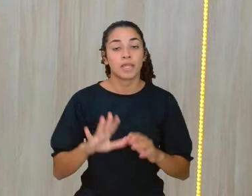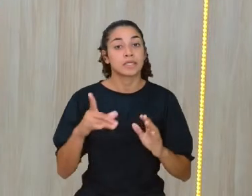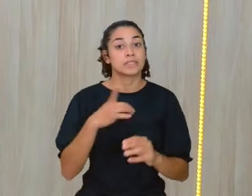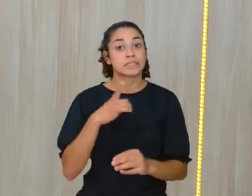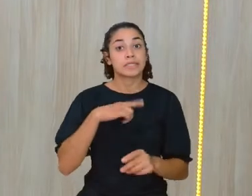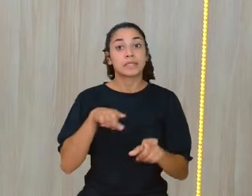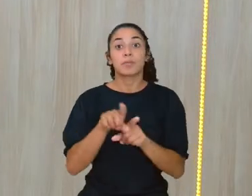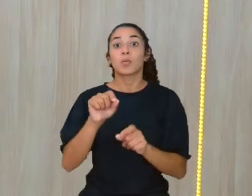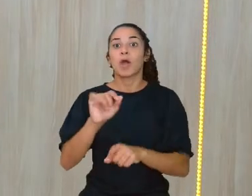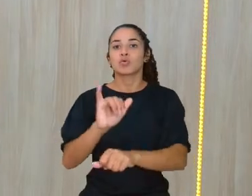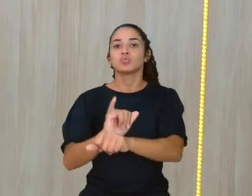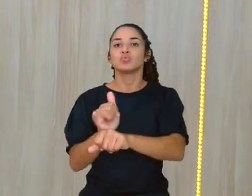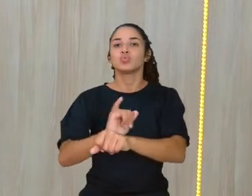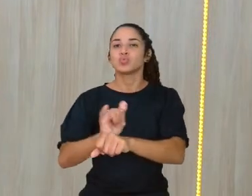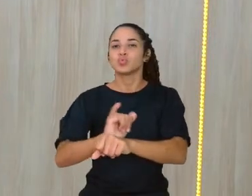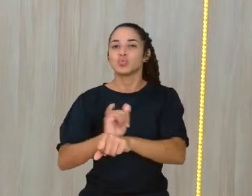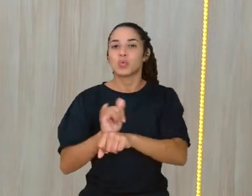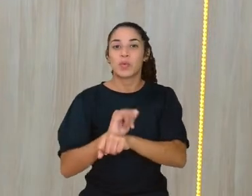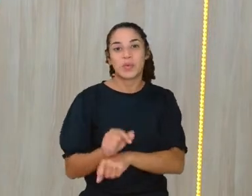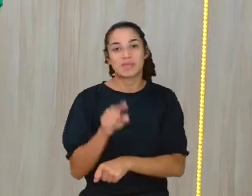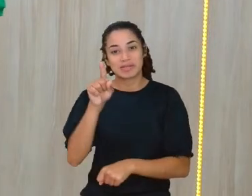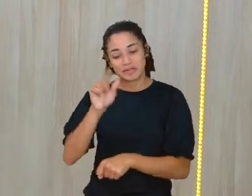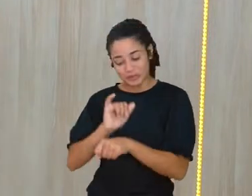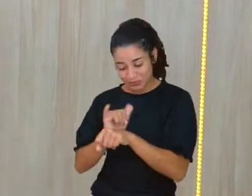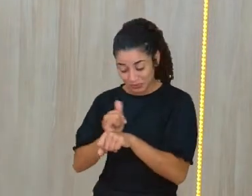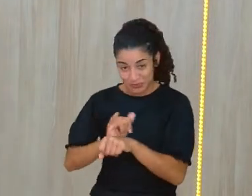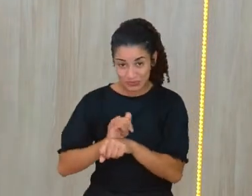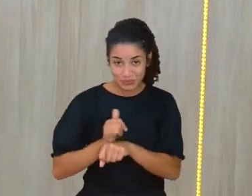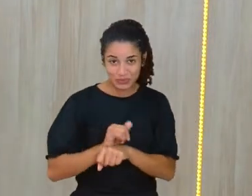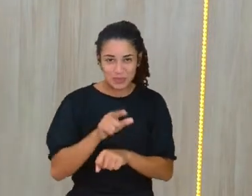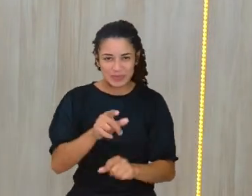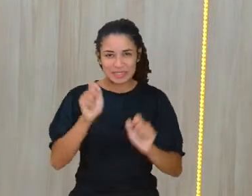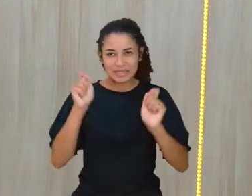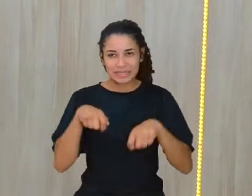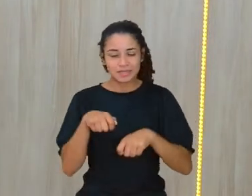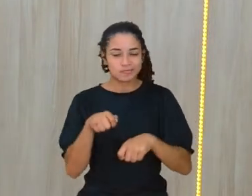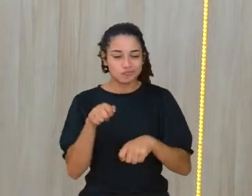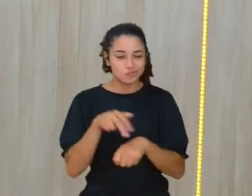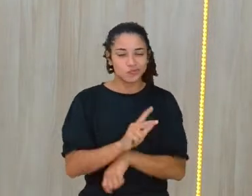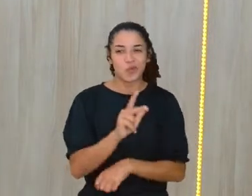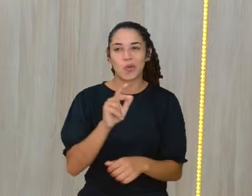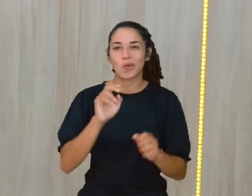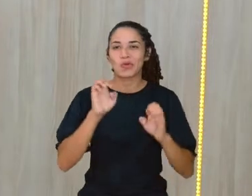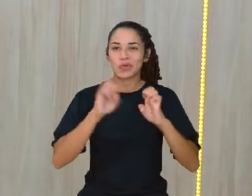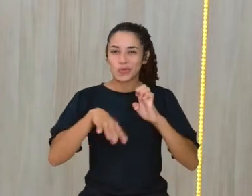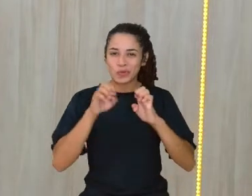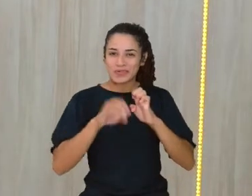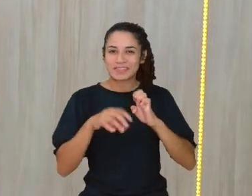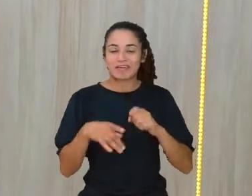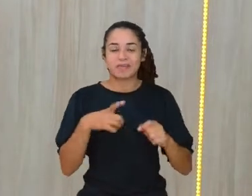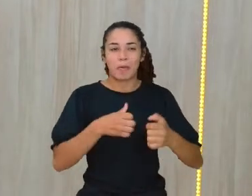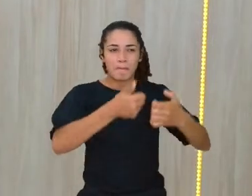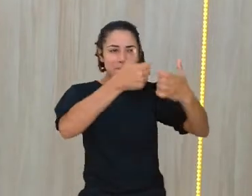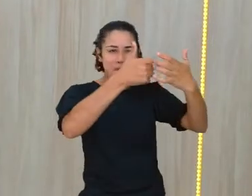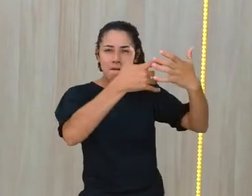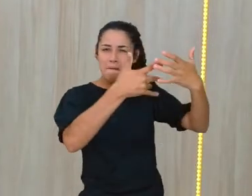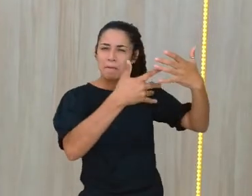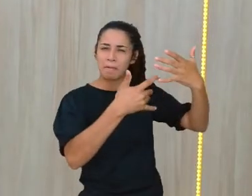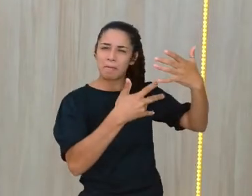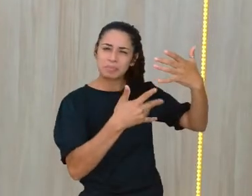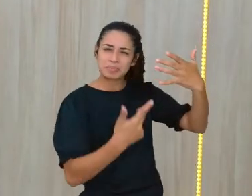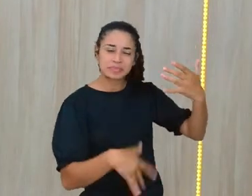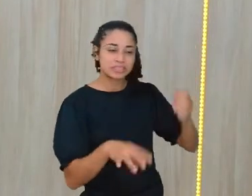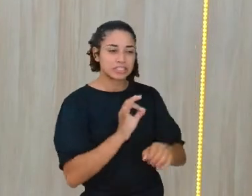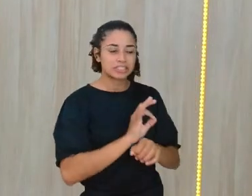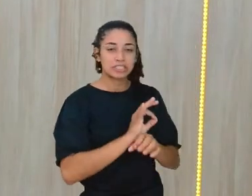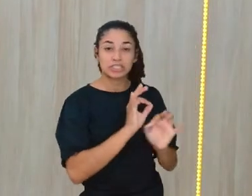o YouTube. Lá no YouTube vocês acessam o Educa Recife e vocês têm uma playlist de todas as